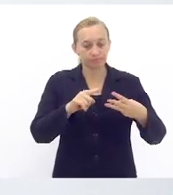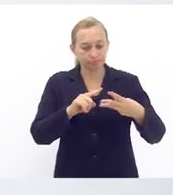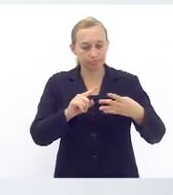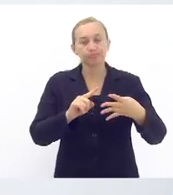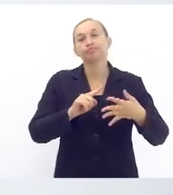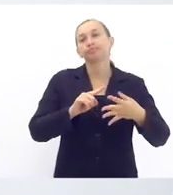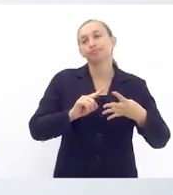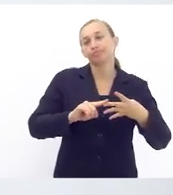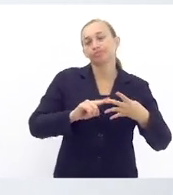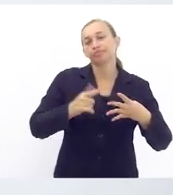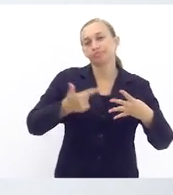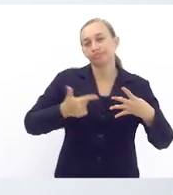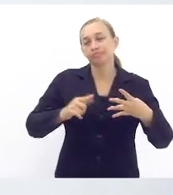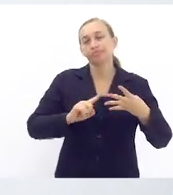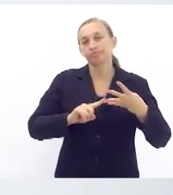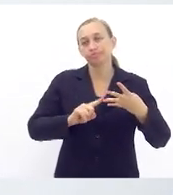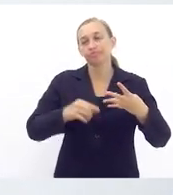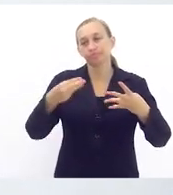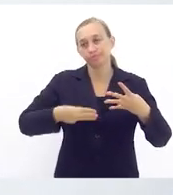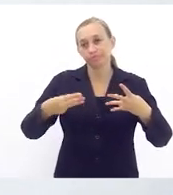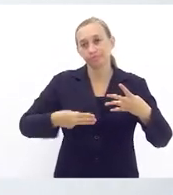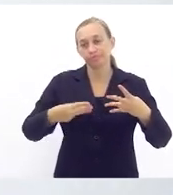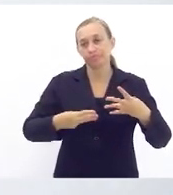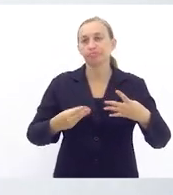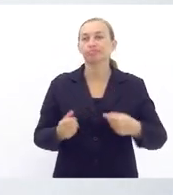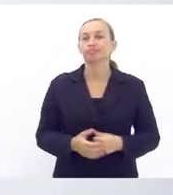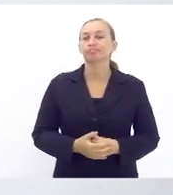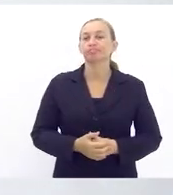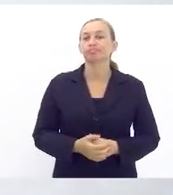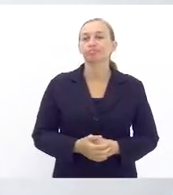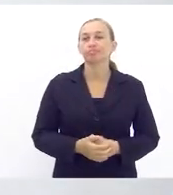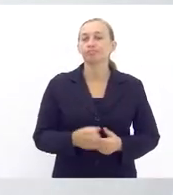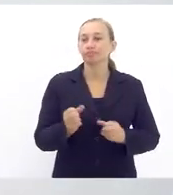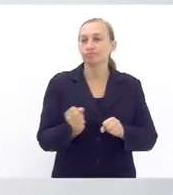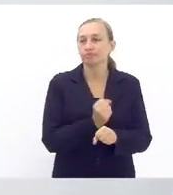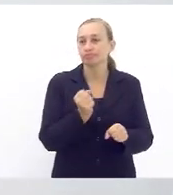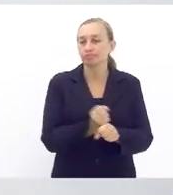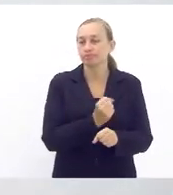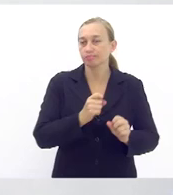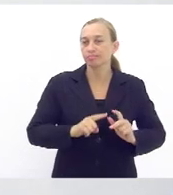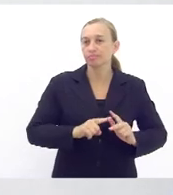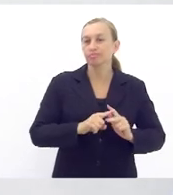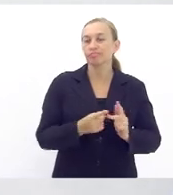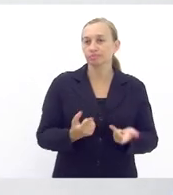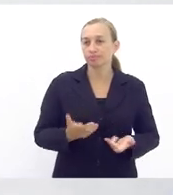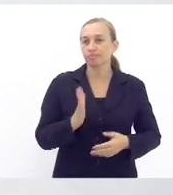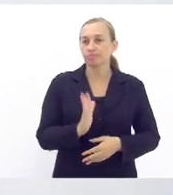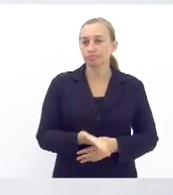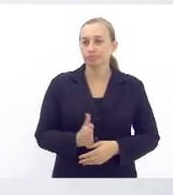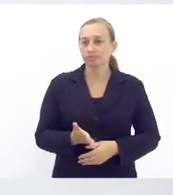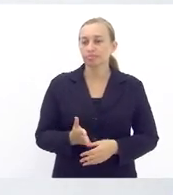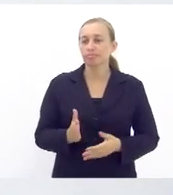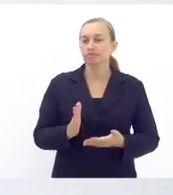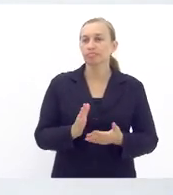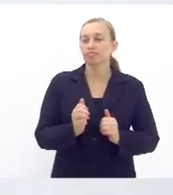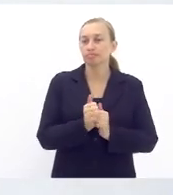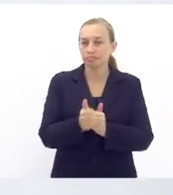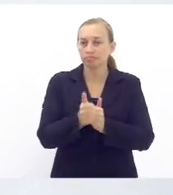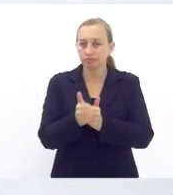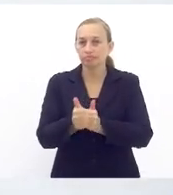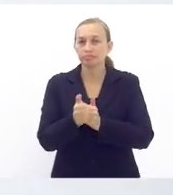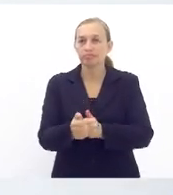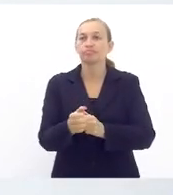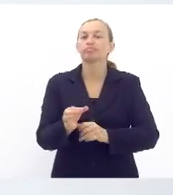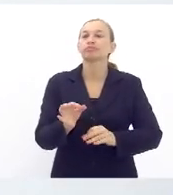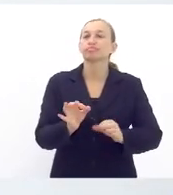a terceira seria a execução propriamente dita da Obra de Restauração seguindo já os projeto que já tá ali